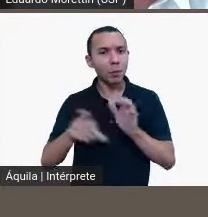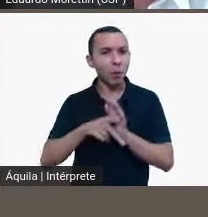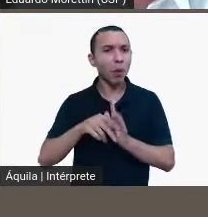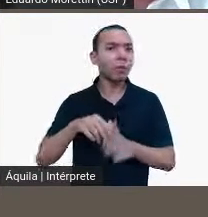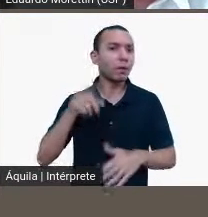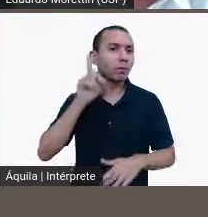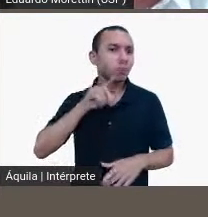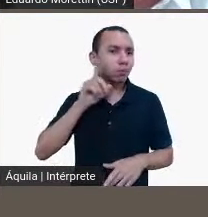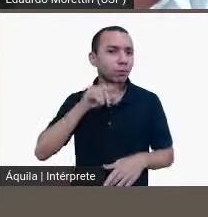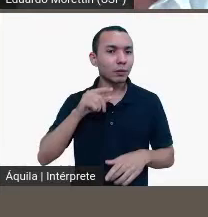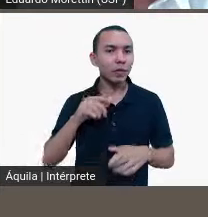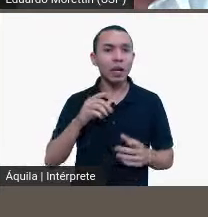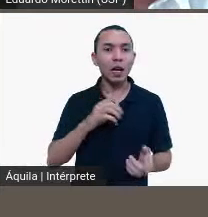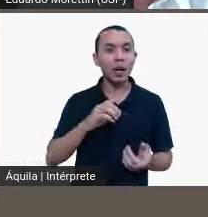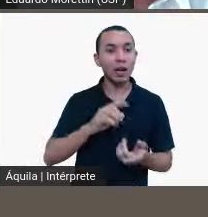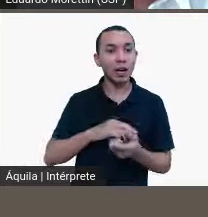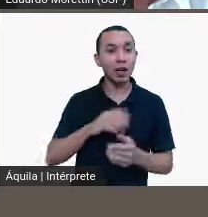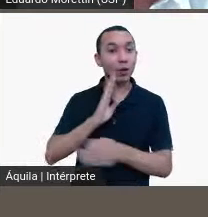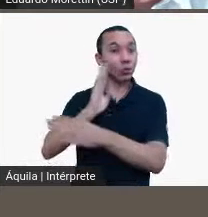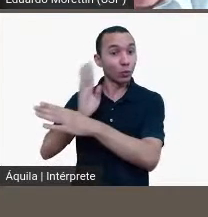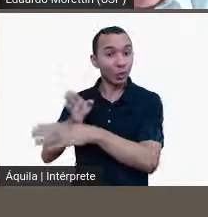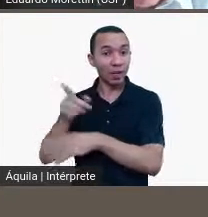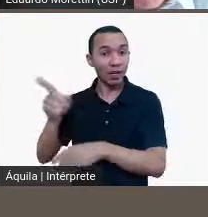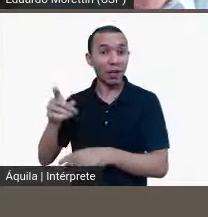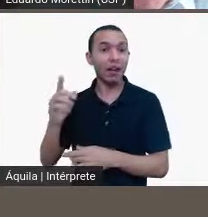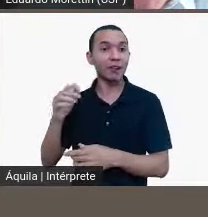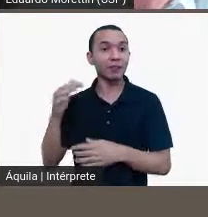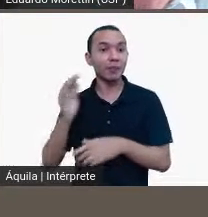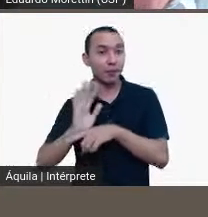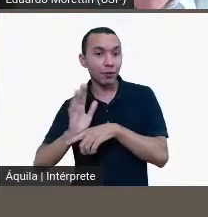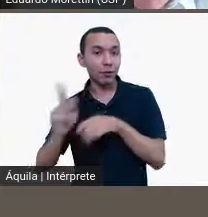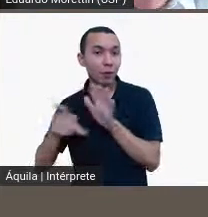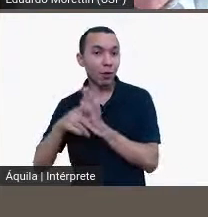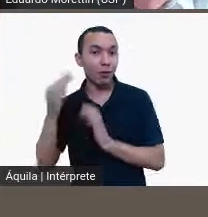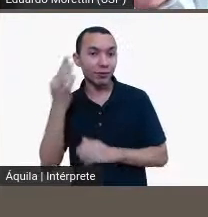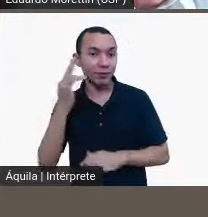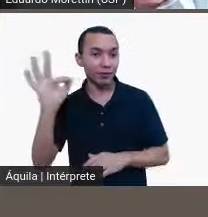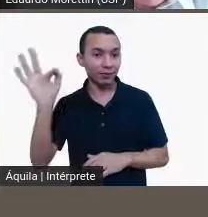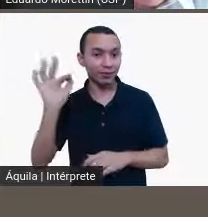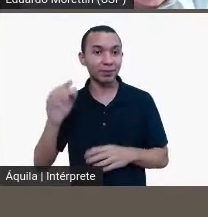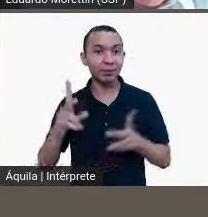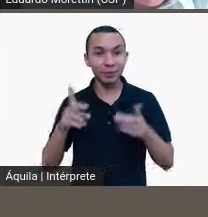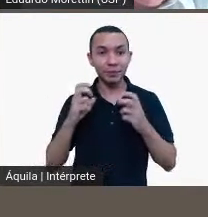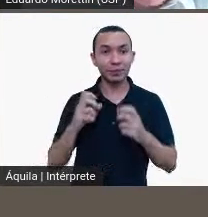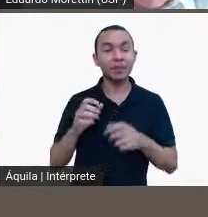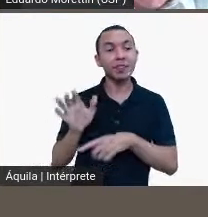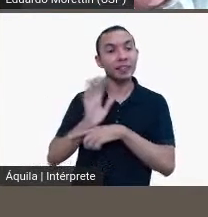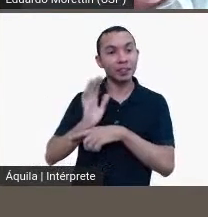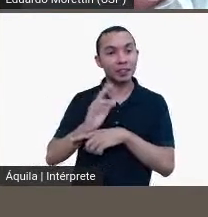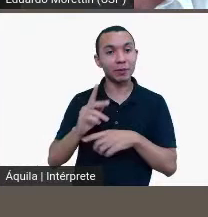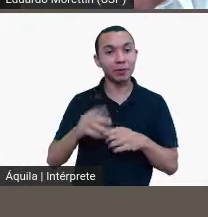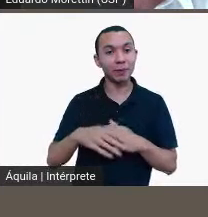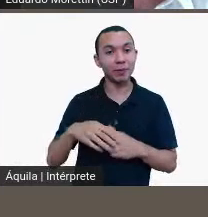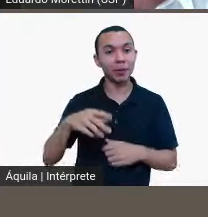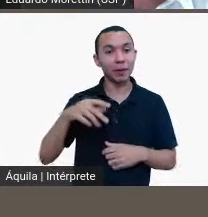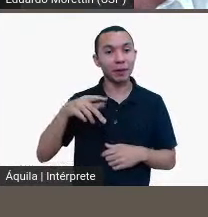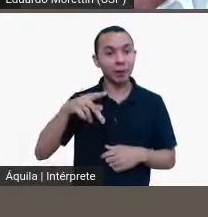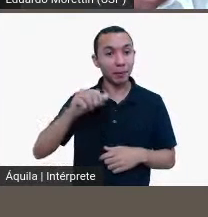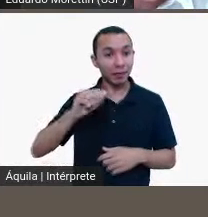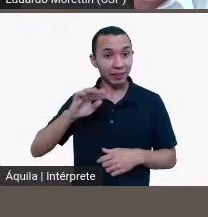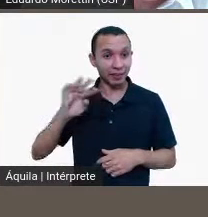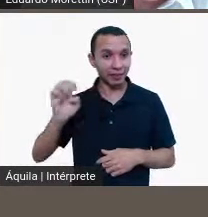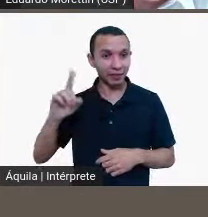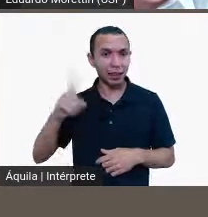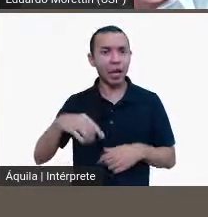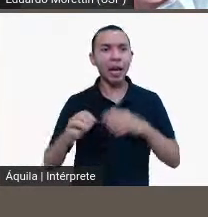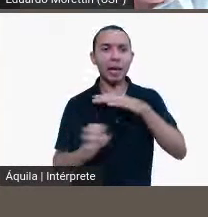filmes franceses, que eram comercializados justamente nesse cinema, o cinema Pathé, que pertencia à empresa